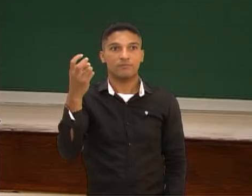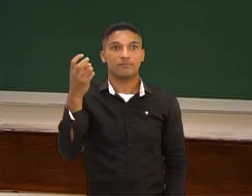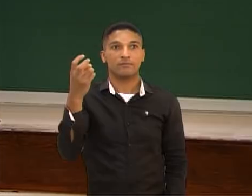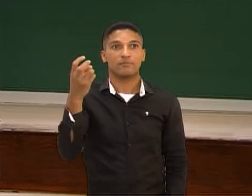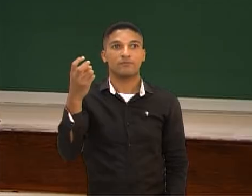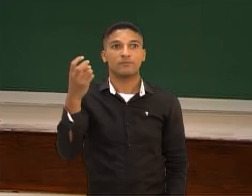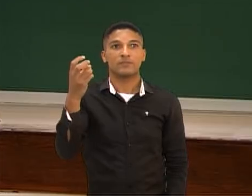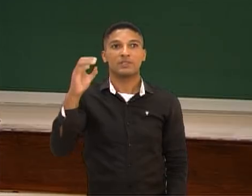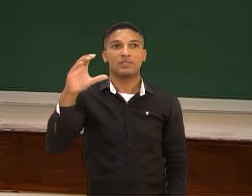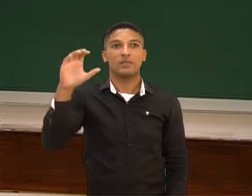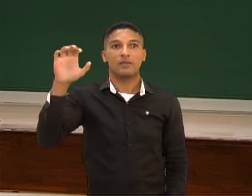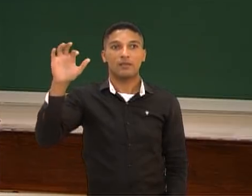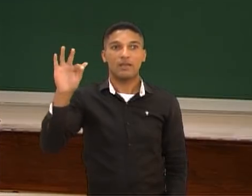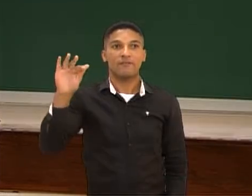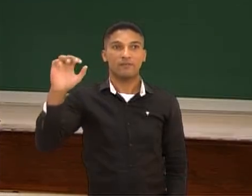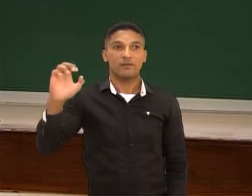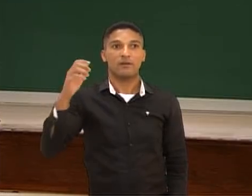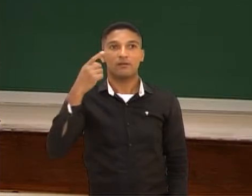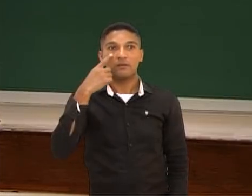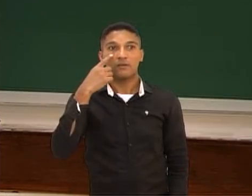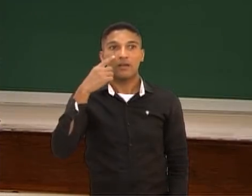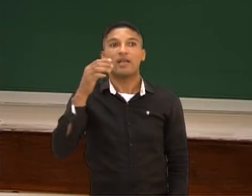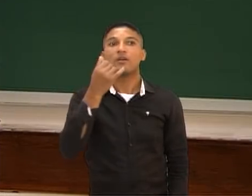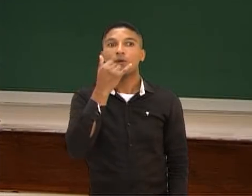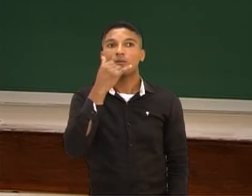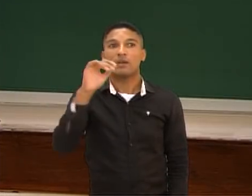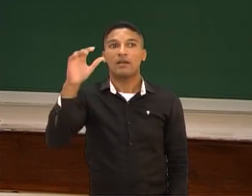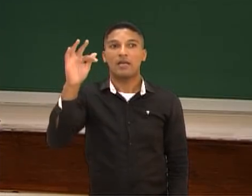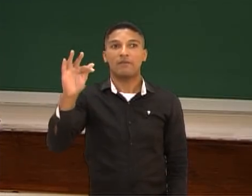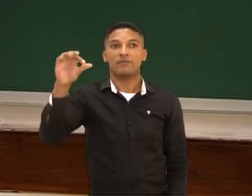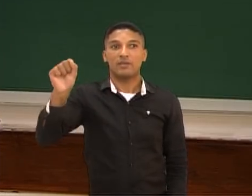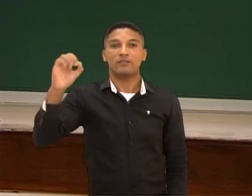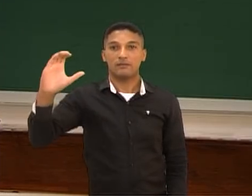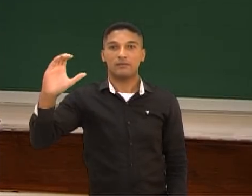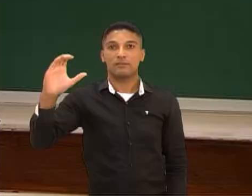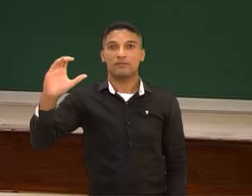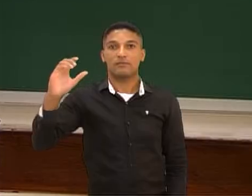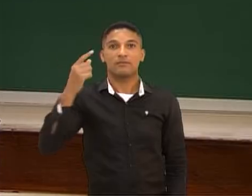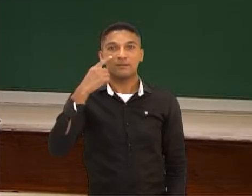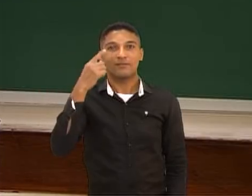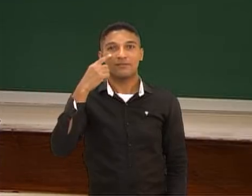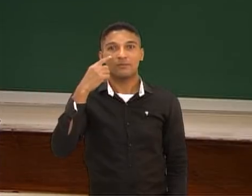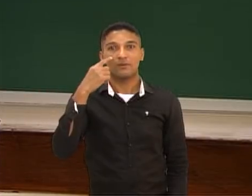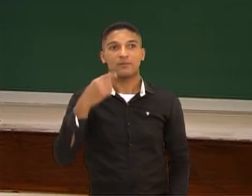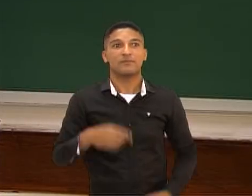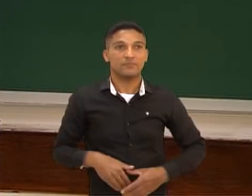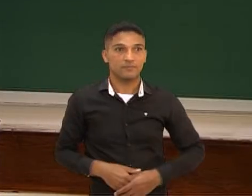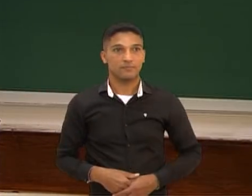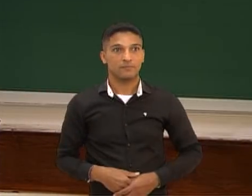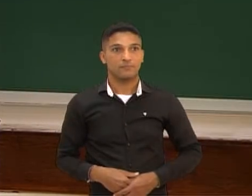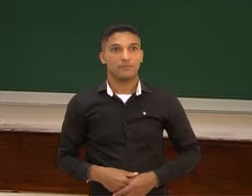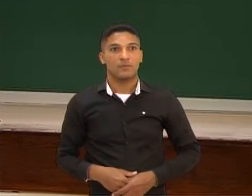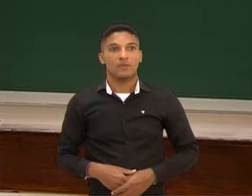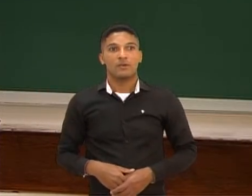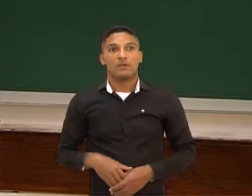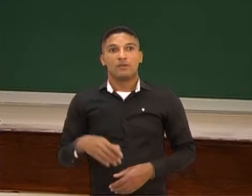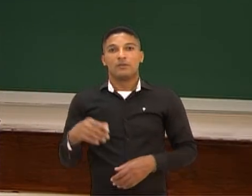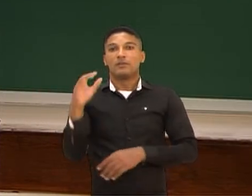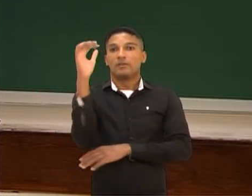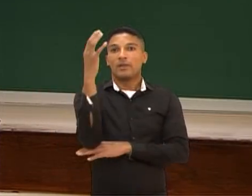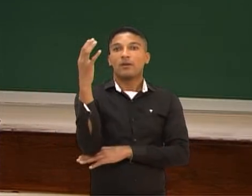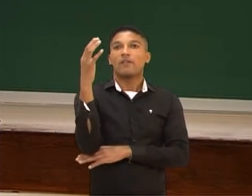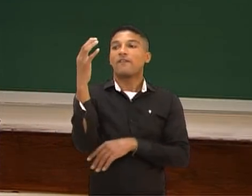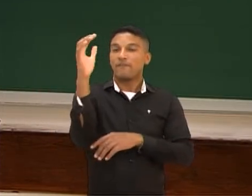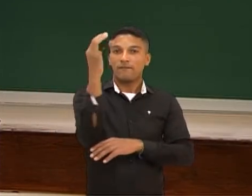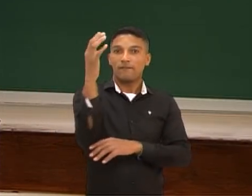para enfatizar ali a intencionalidade de quem elaborou esse pôster. Embaixo a gente tem lá, florestas para